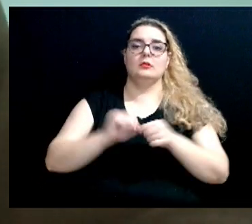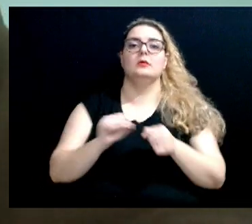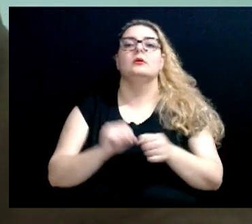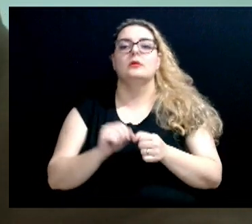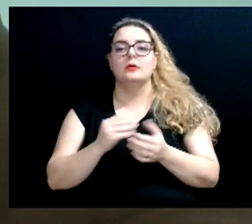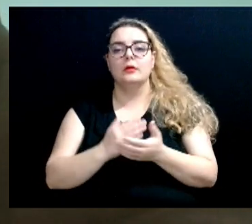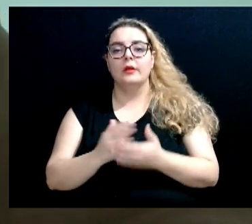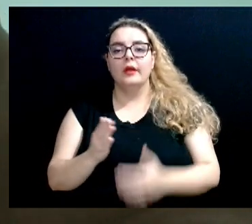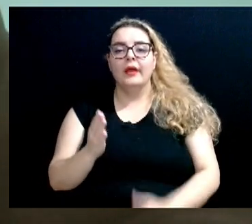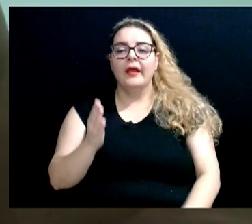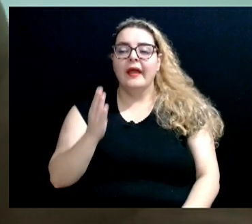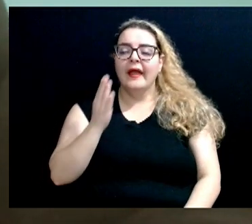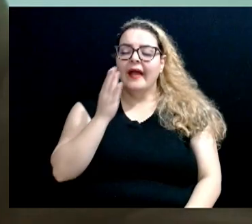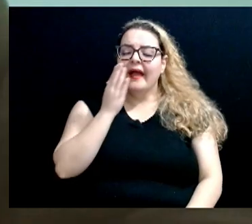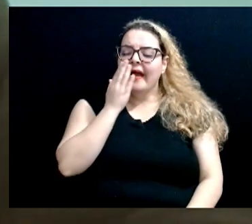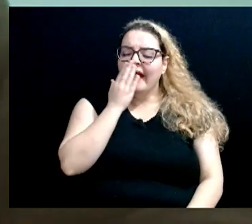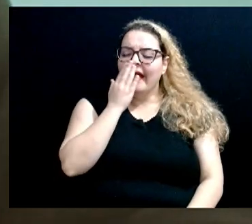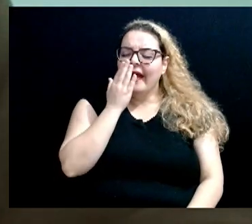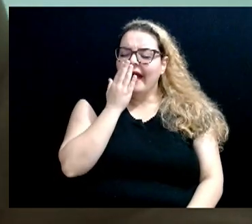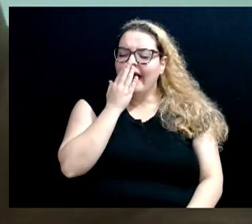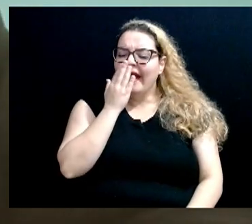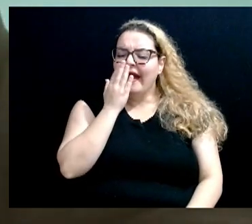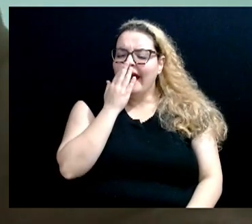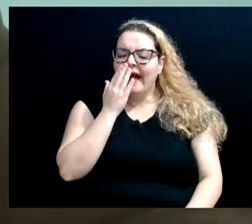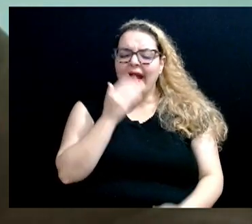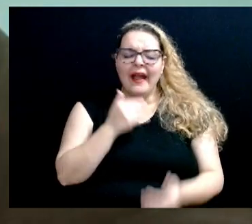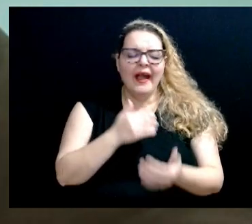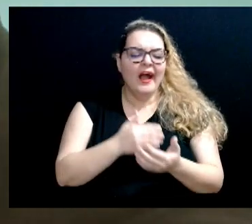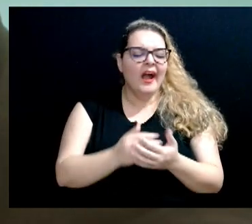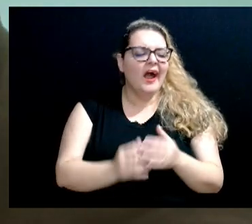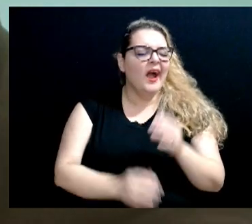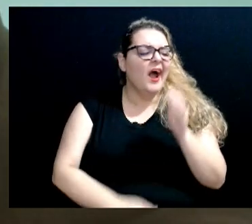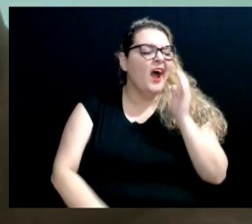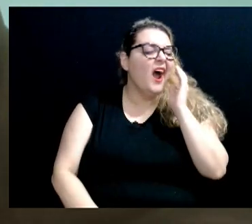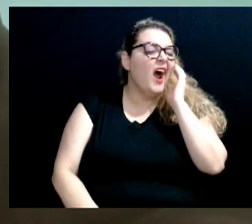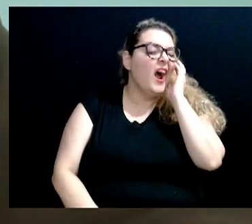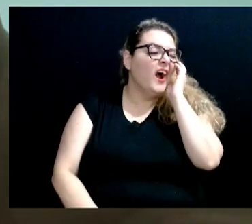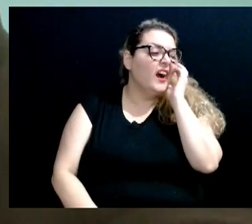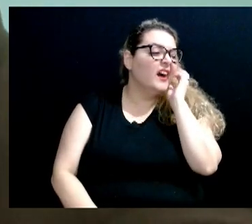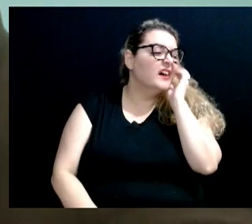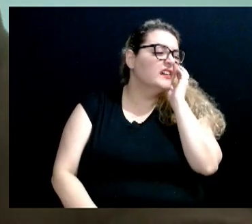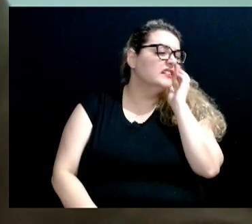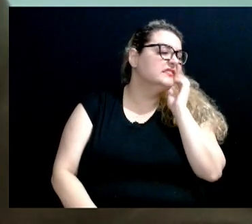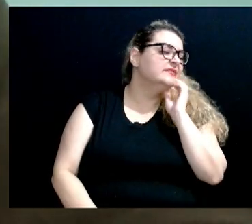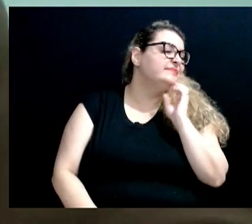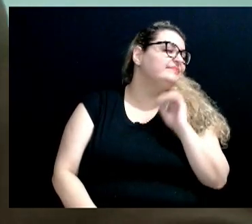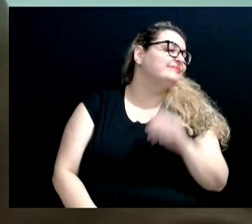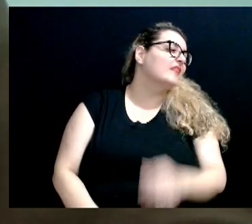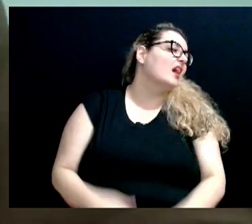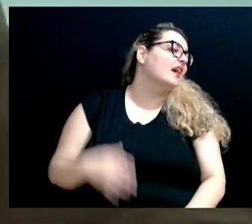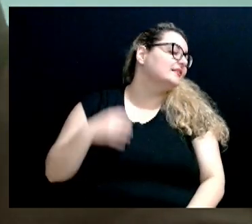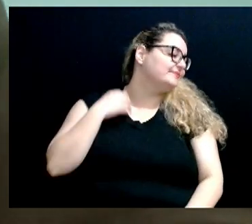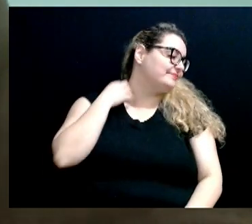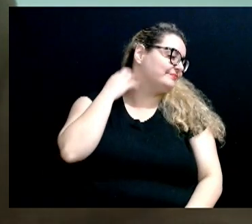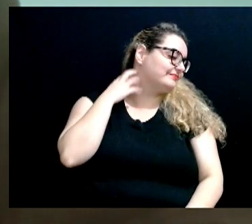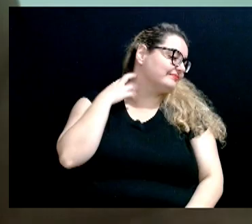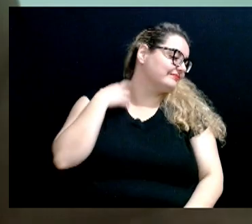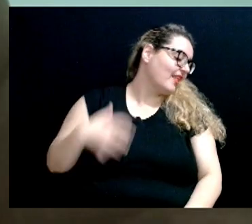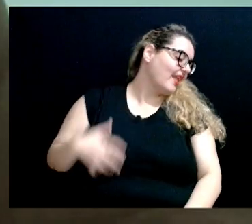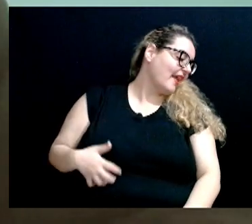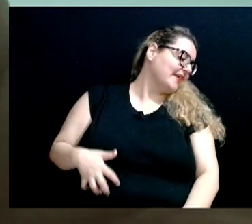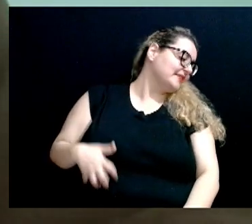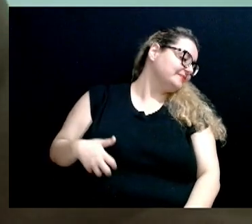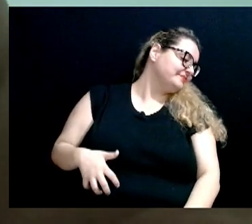o início daquilo que significa lentificação e início do sono. Bom, à medida que eu coloco